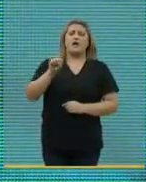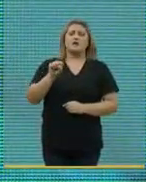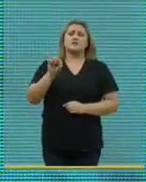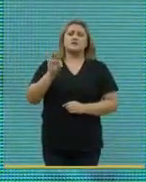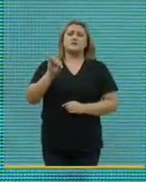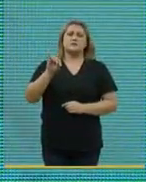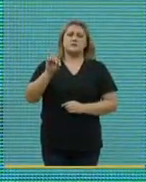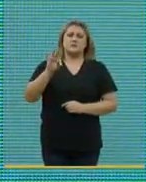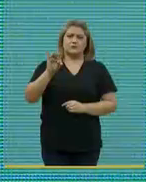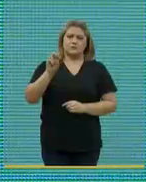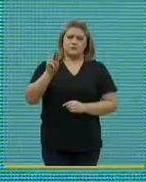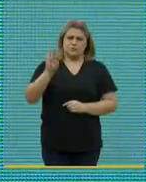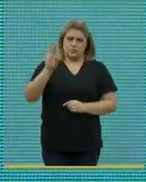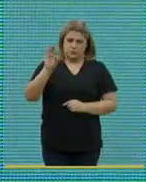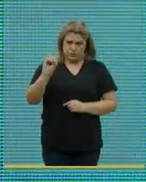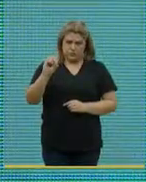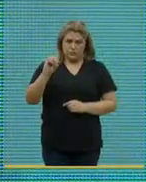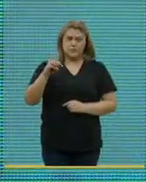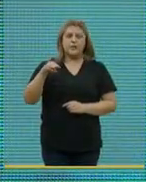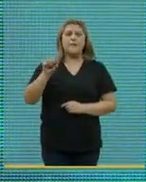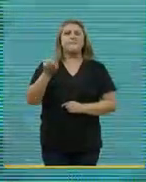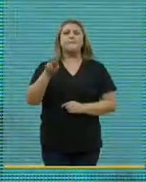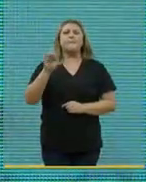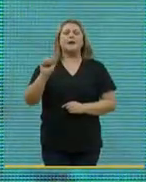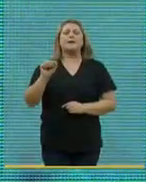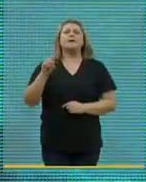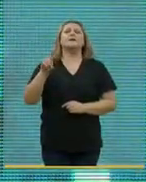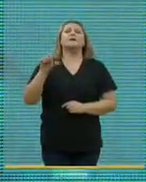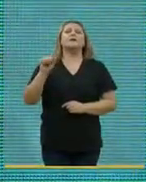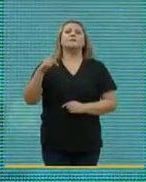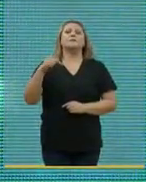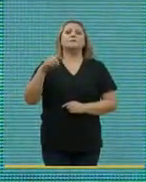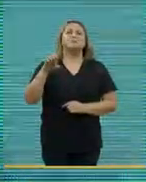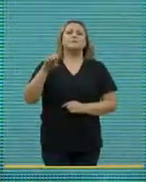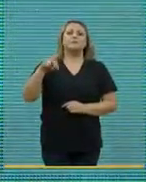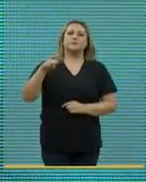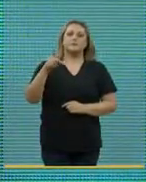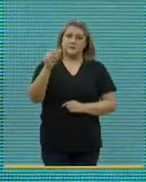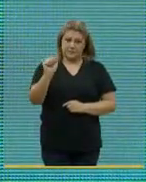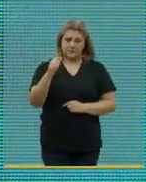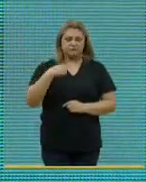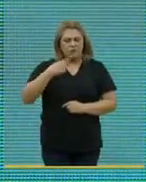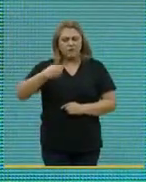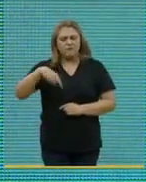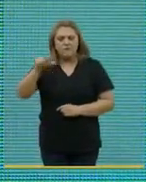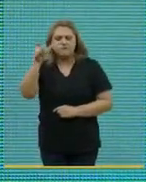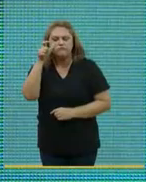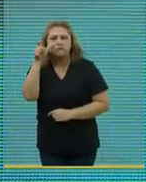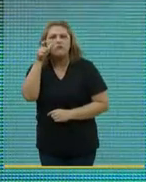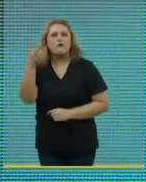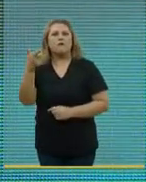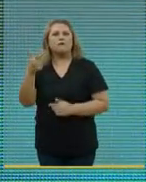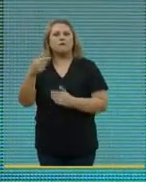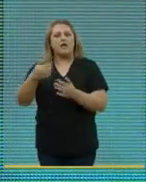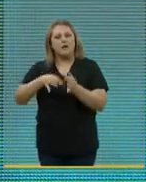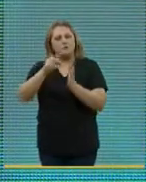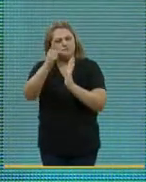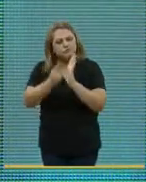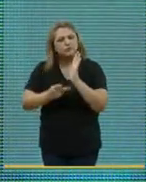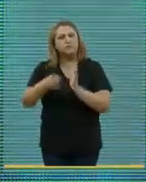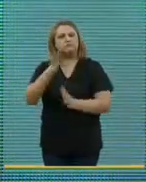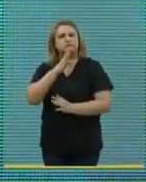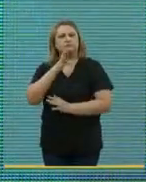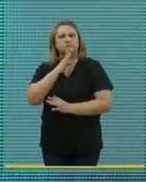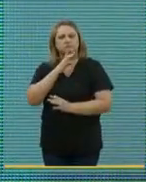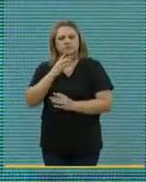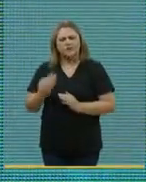de combate à violência contra a mulher para isso nós vamos punir o feminicídio combater